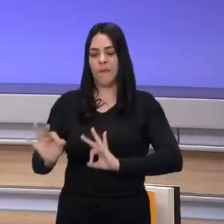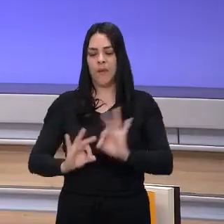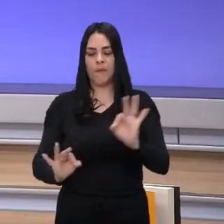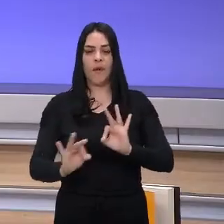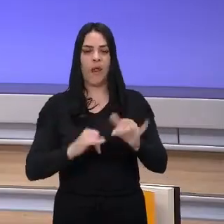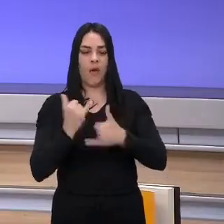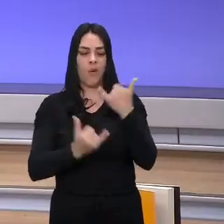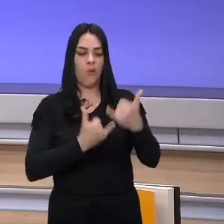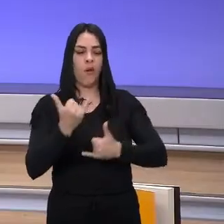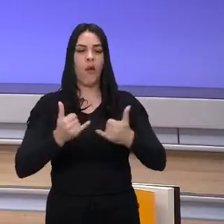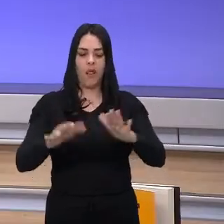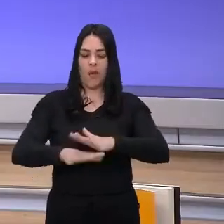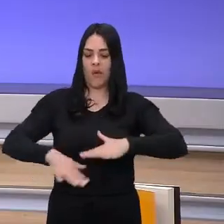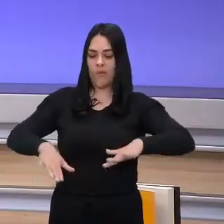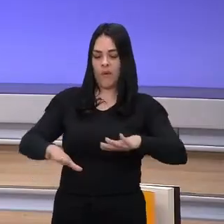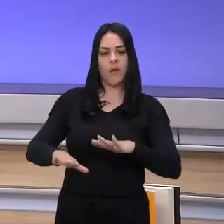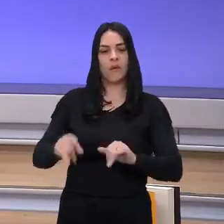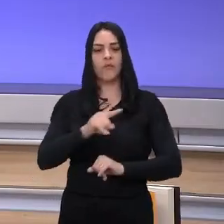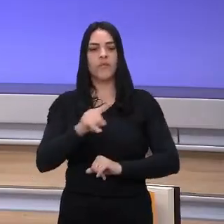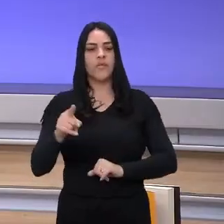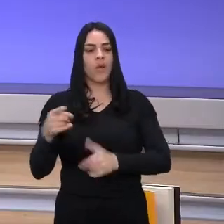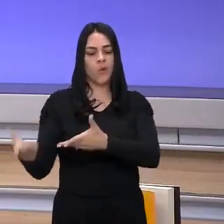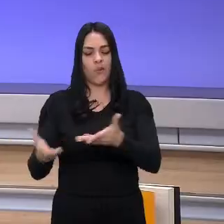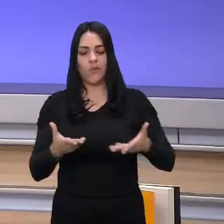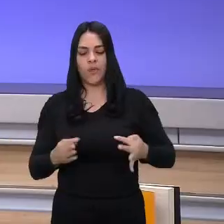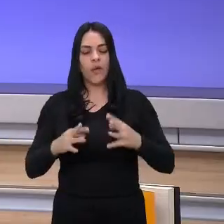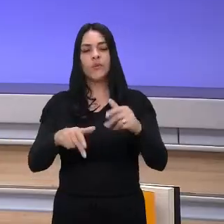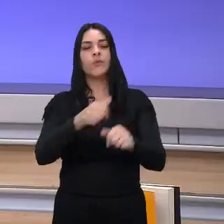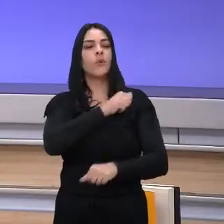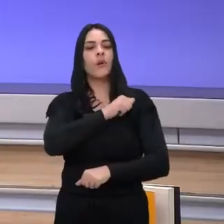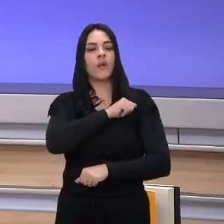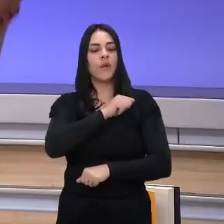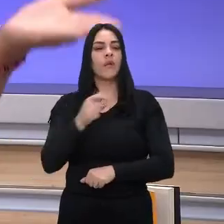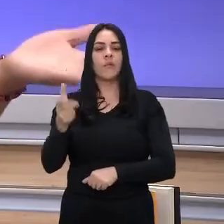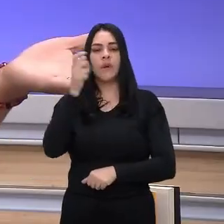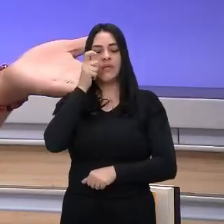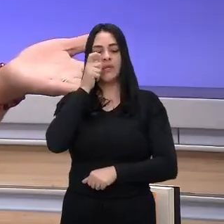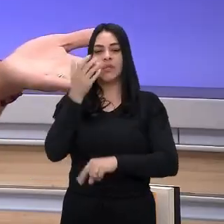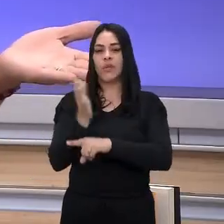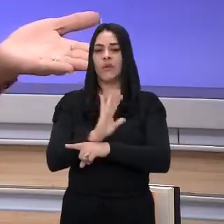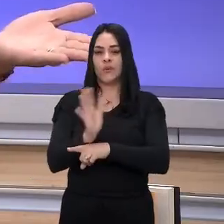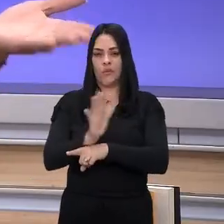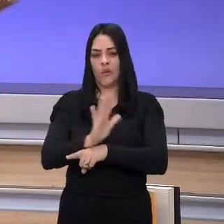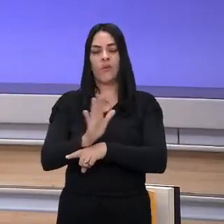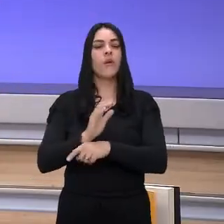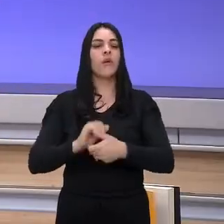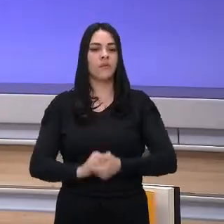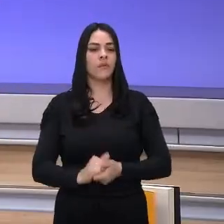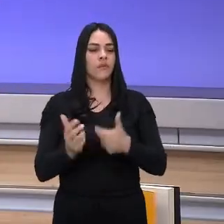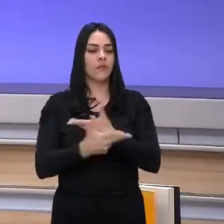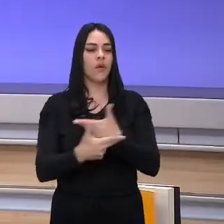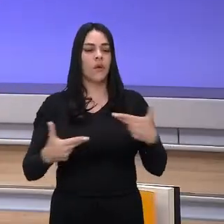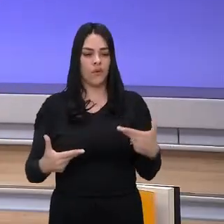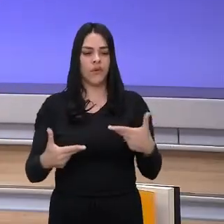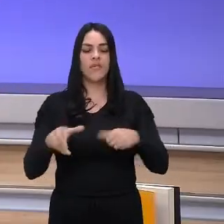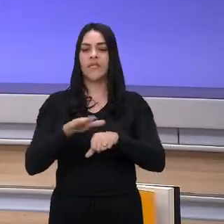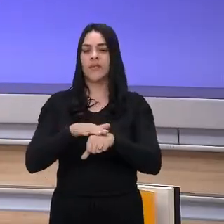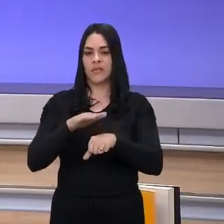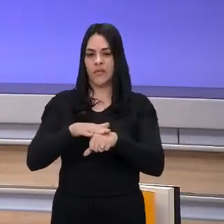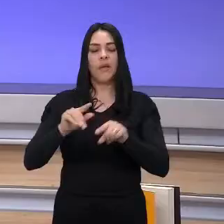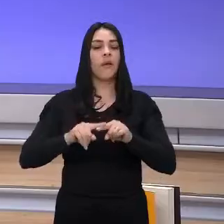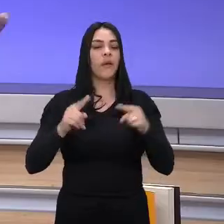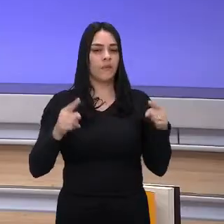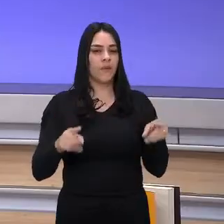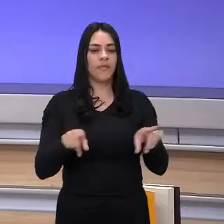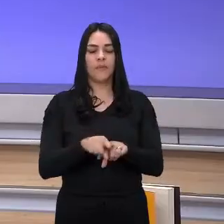jogo ambiental? Que tal hoje você convidar os seus alunos, de repente, até para assistir um filme? São pequenas ações, mas